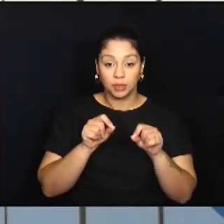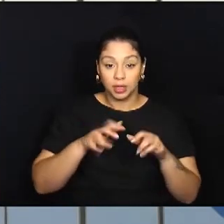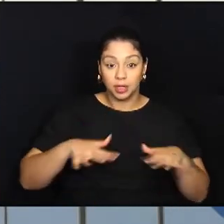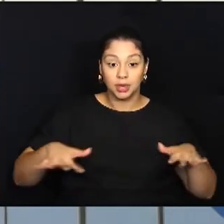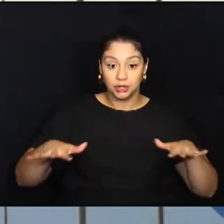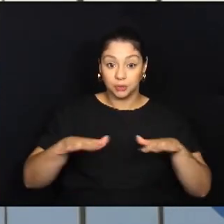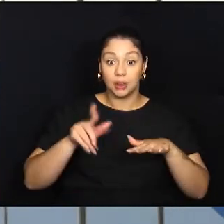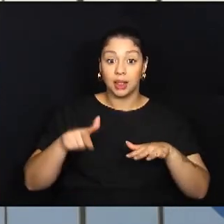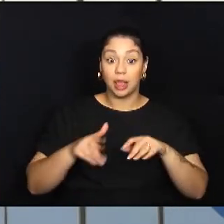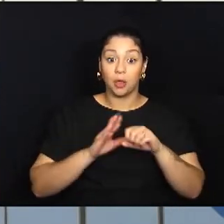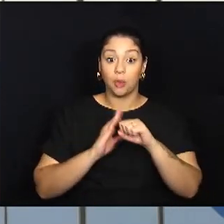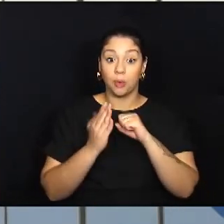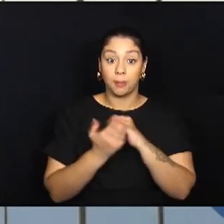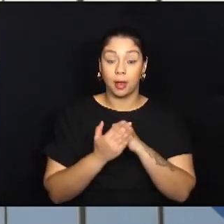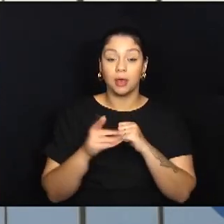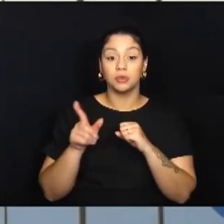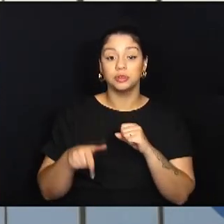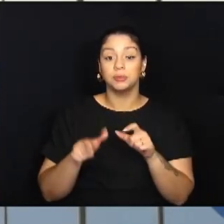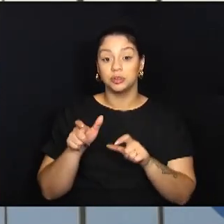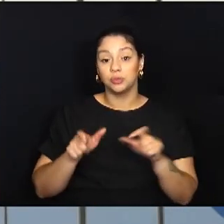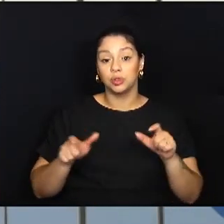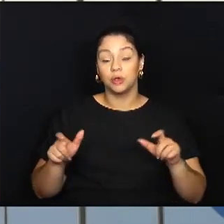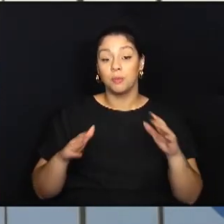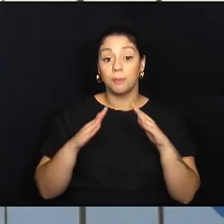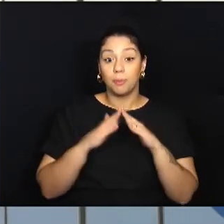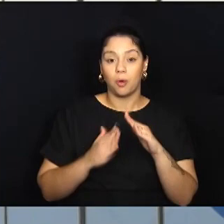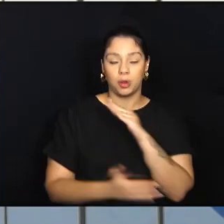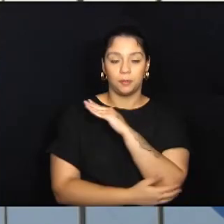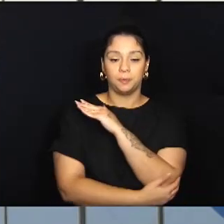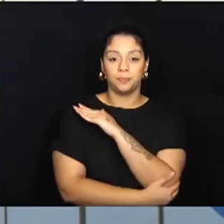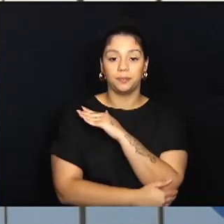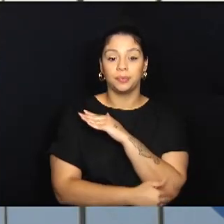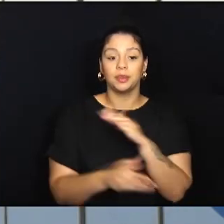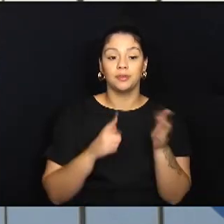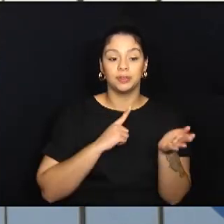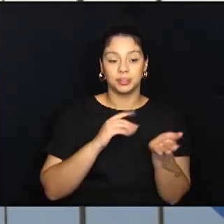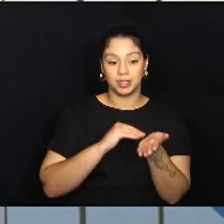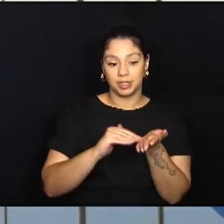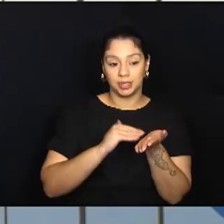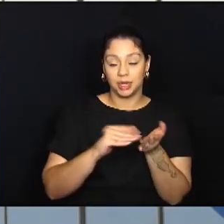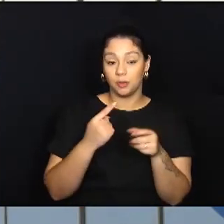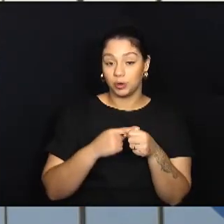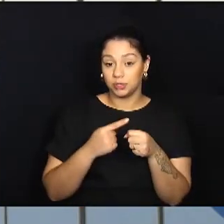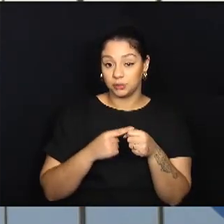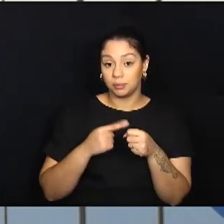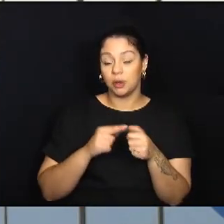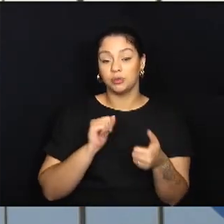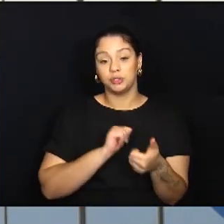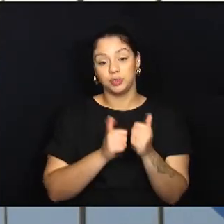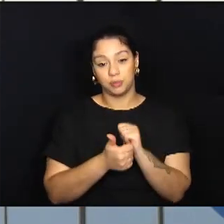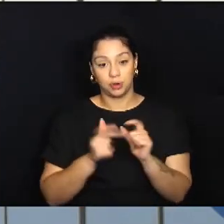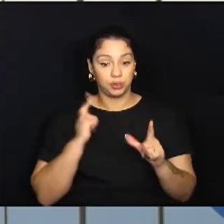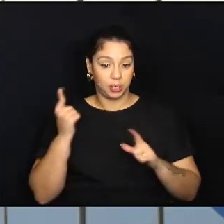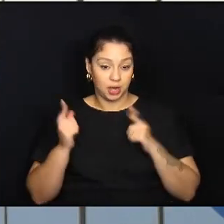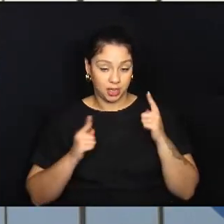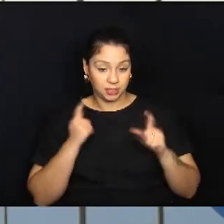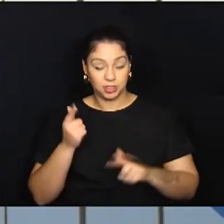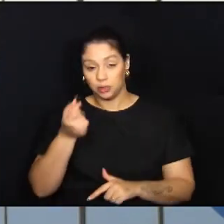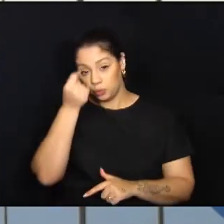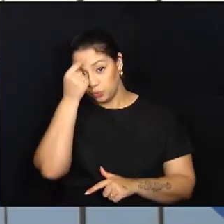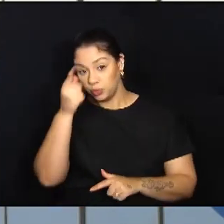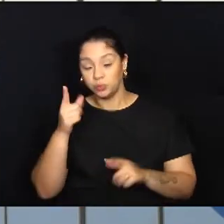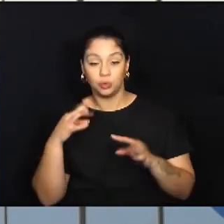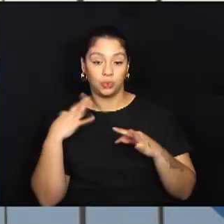bairro residencial. O documento foi assinado pelas Secretarias Municipais de Urbanismo, Esporte e Lazer, Cultura e